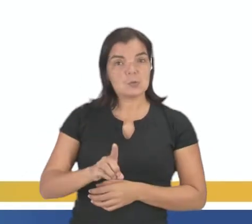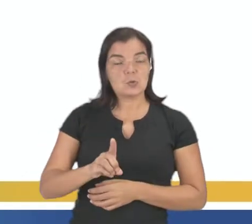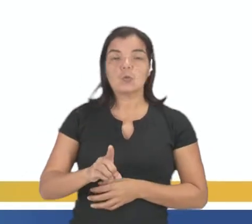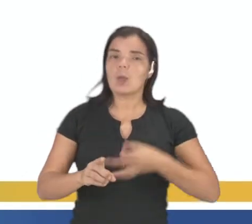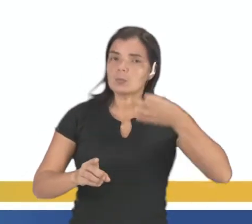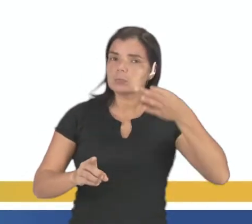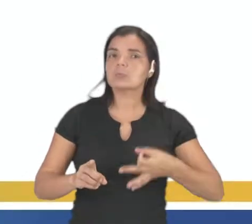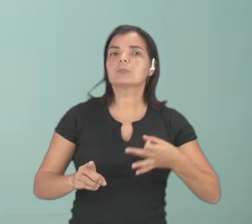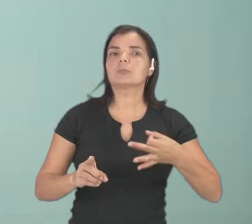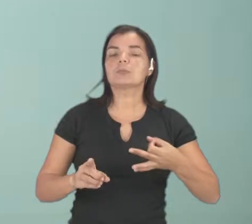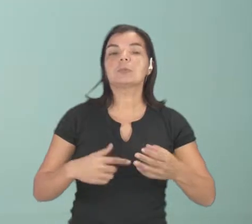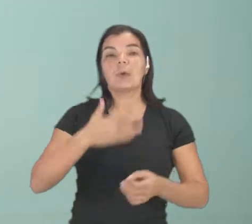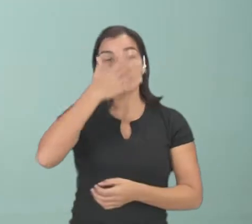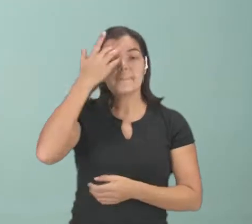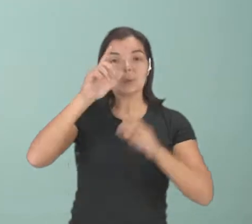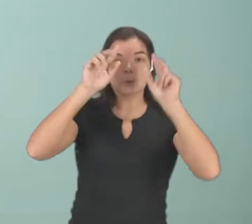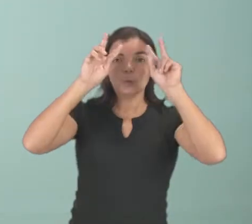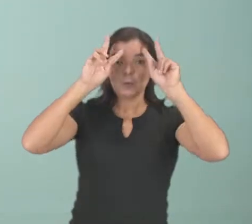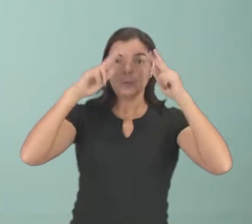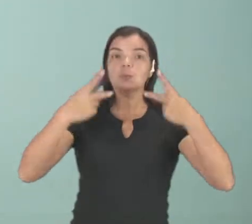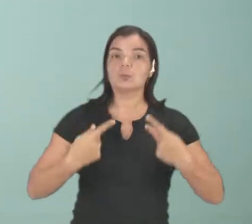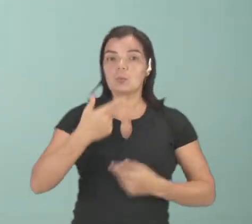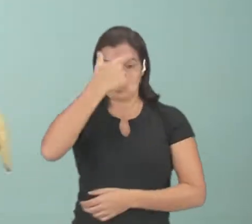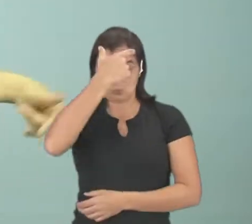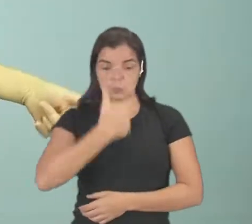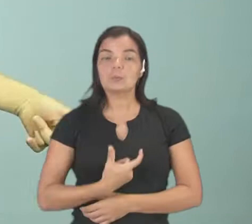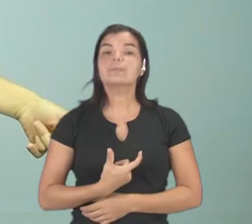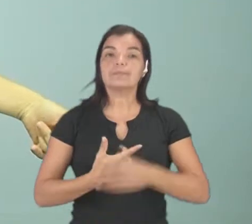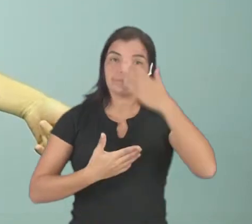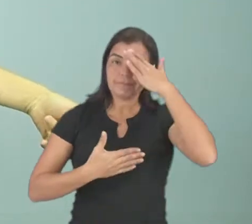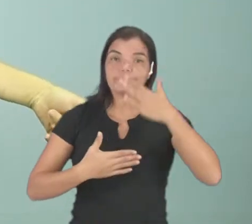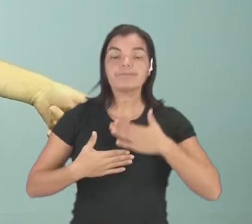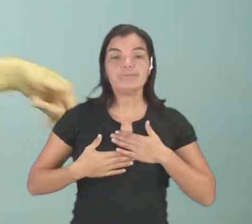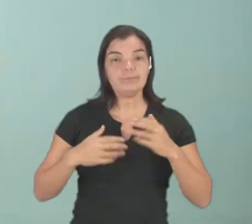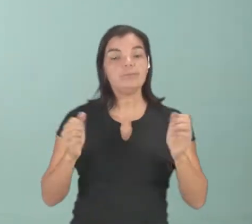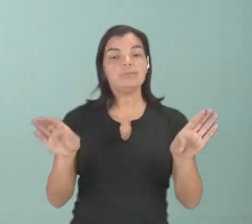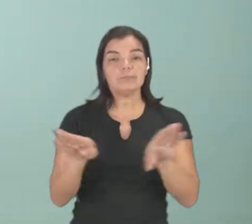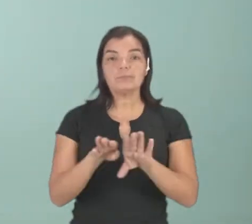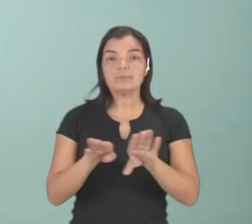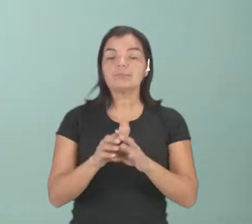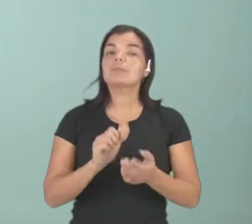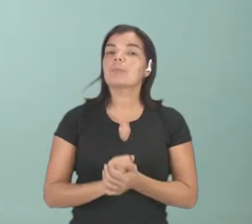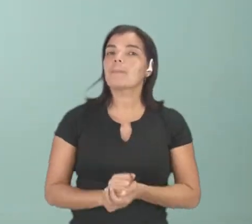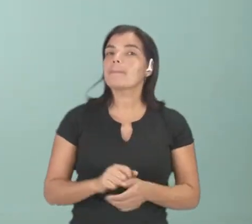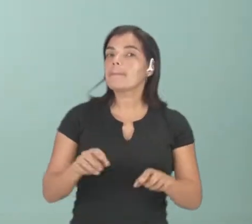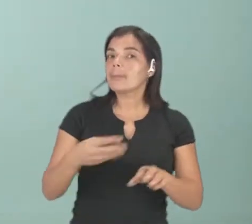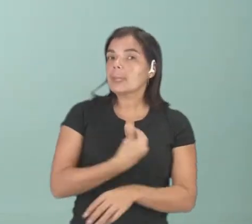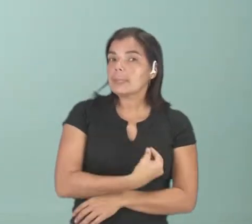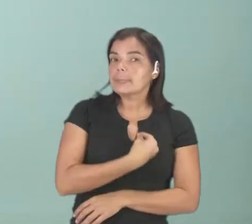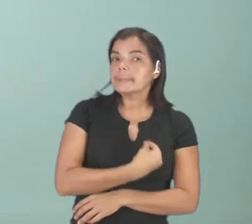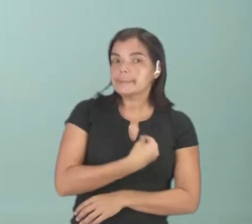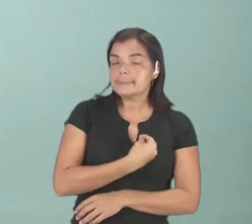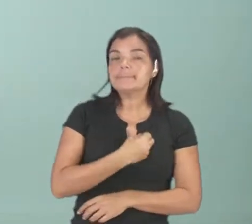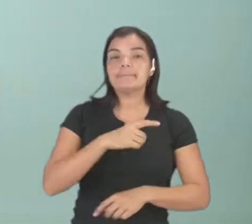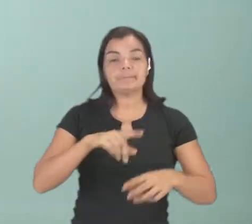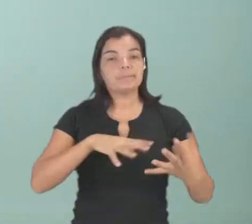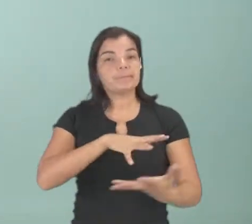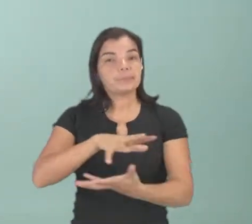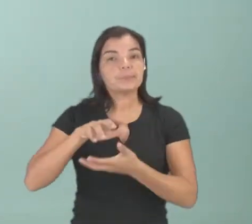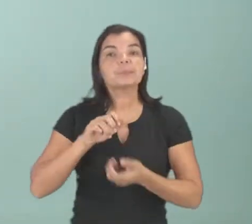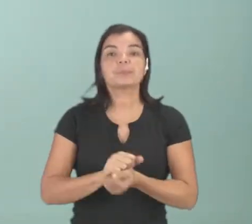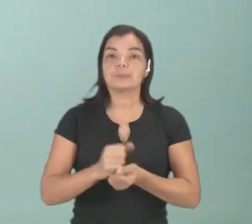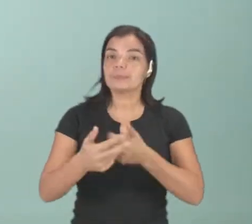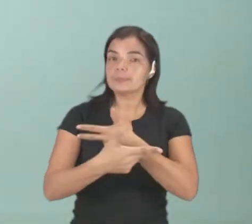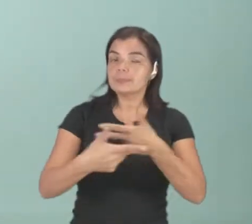é justo? Então, o ser humano, além de possuir um corpo, que ele tem em comum com os animais, E além de existir no mundo material, que ele tem em comum